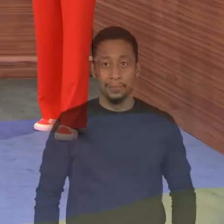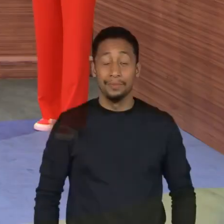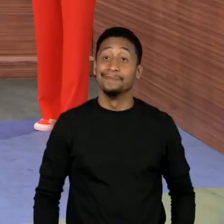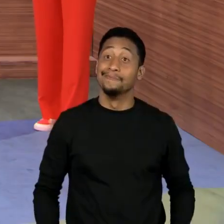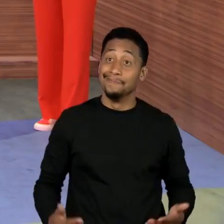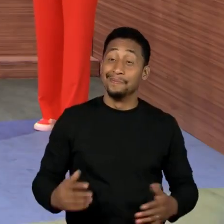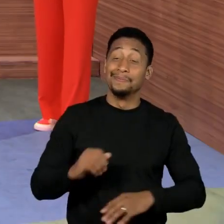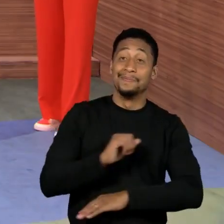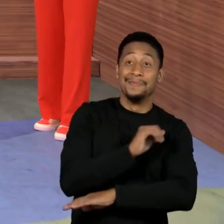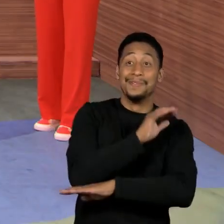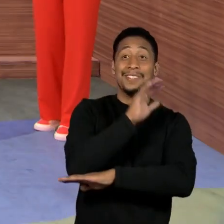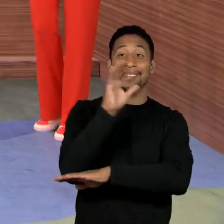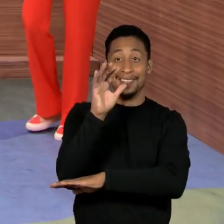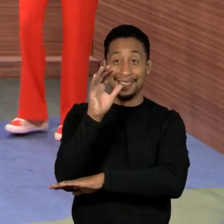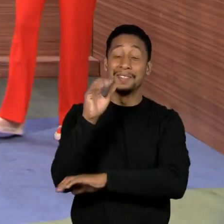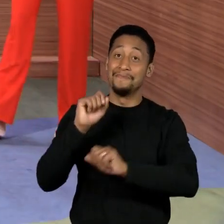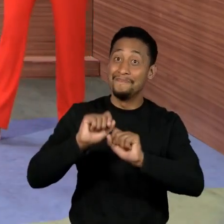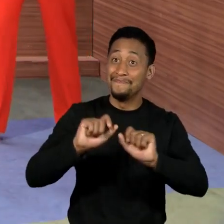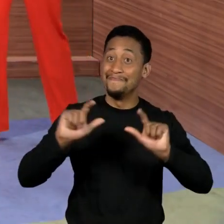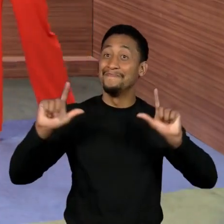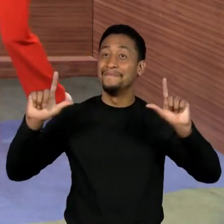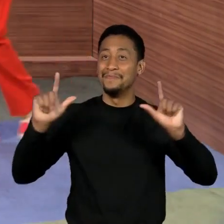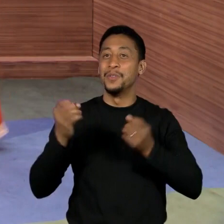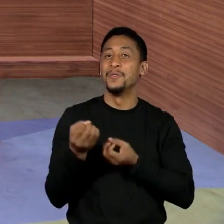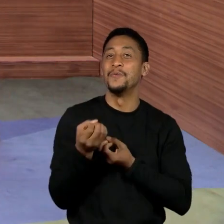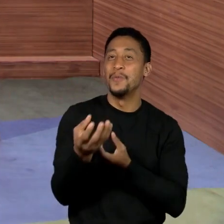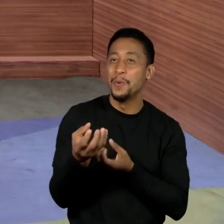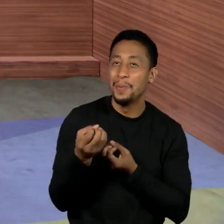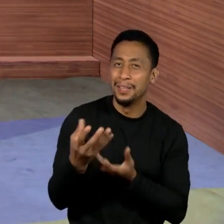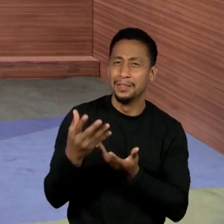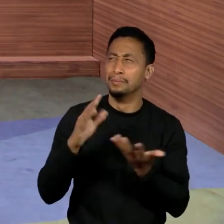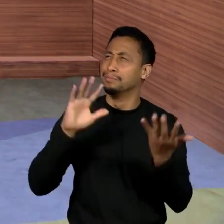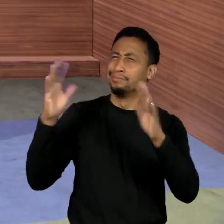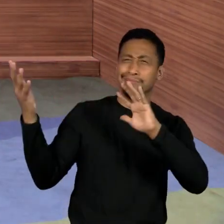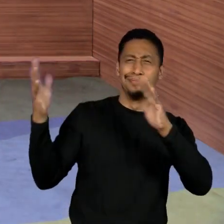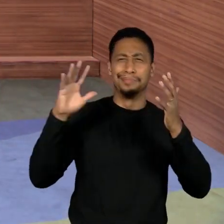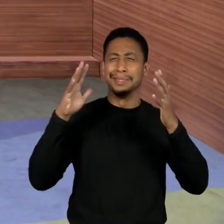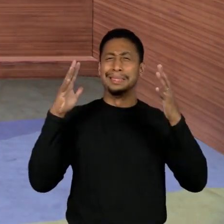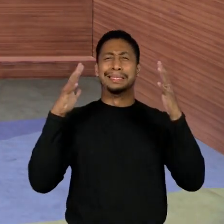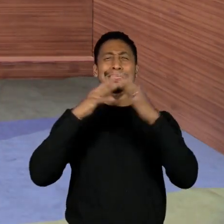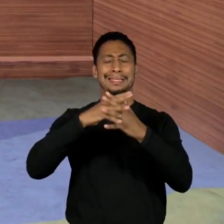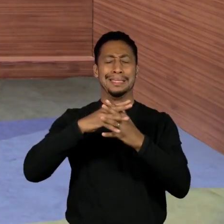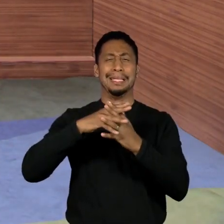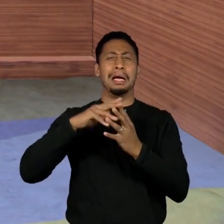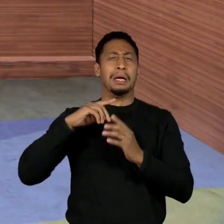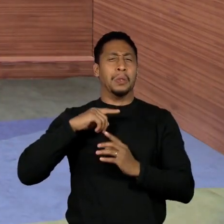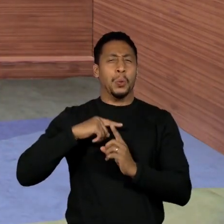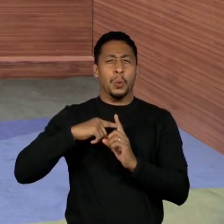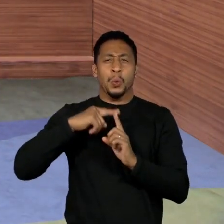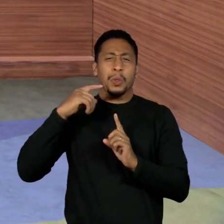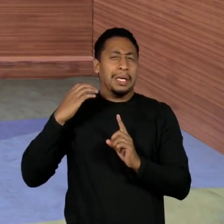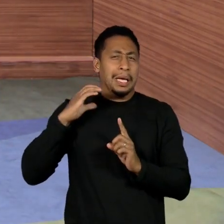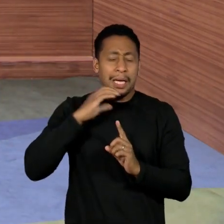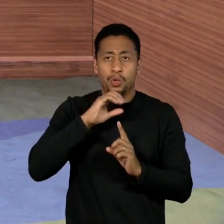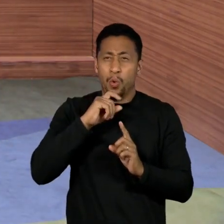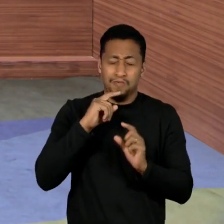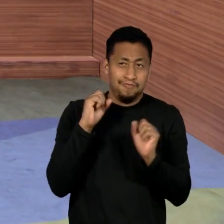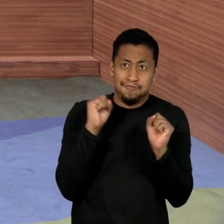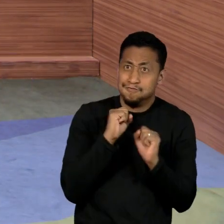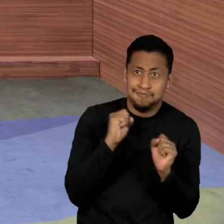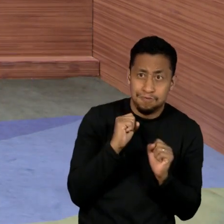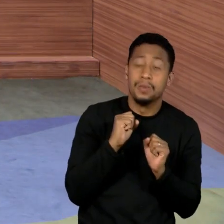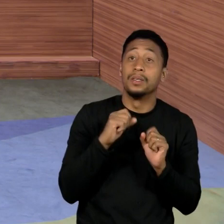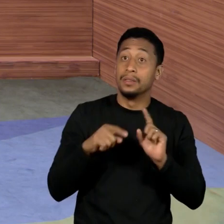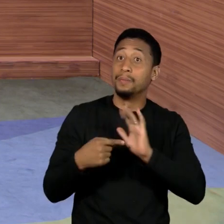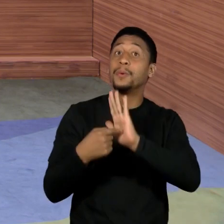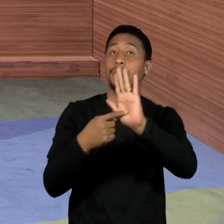Está no ar o Repórter Eco, com informações sobre a crise climática, bioma exclusivamente brasileiro ameaçado e a proteção de um